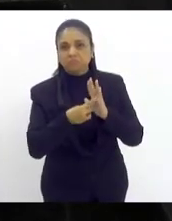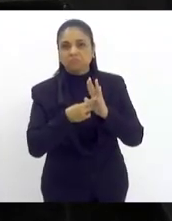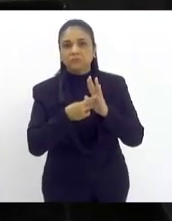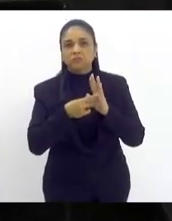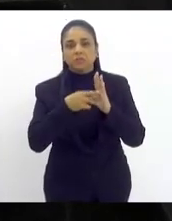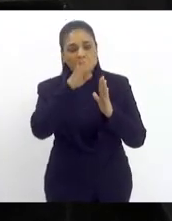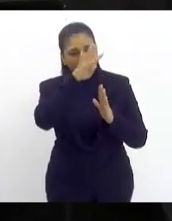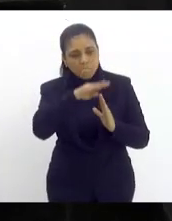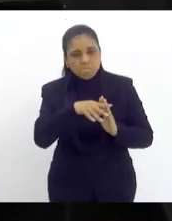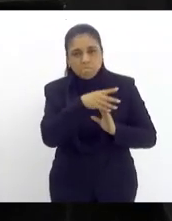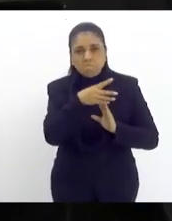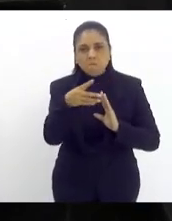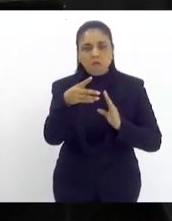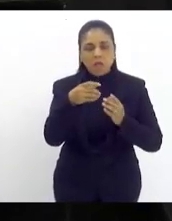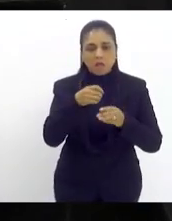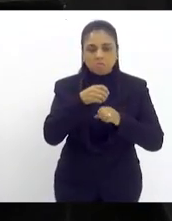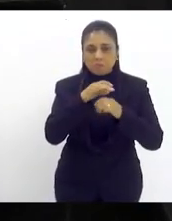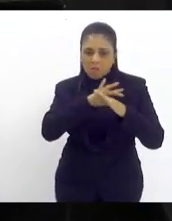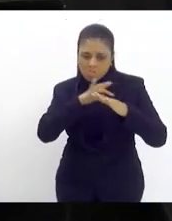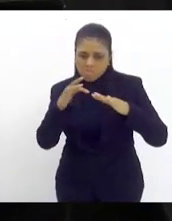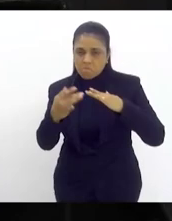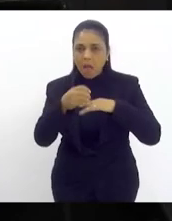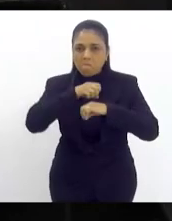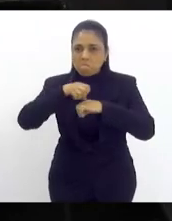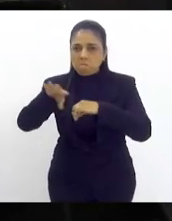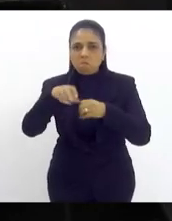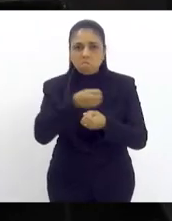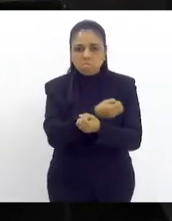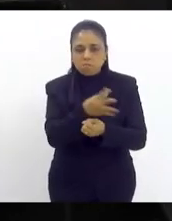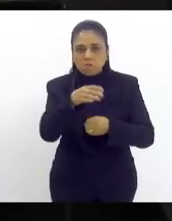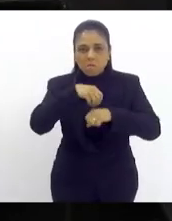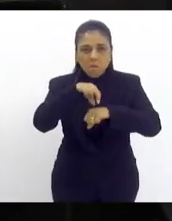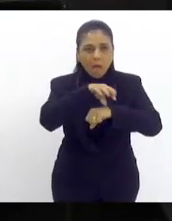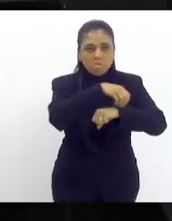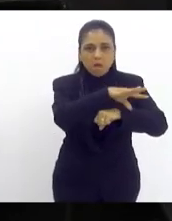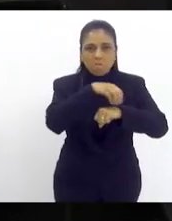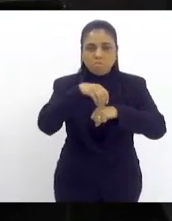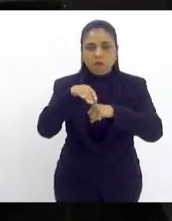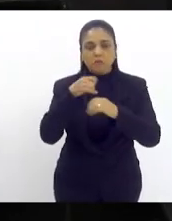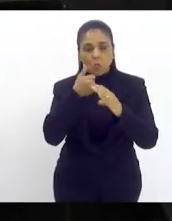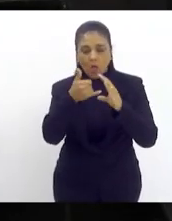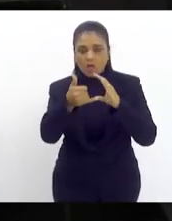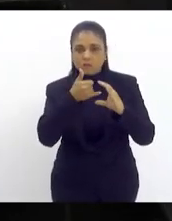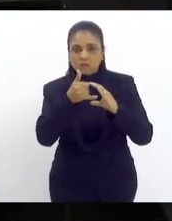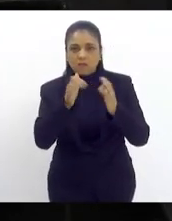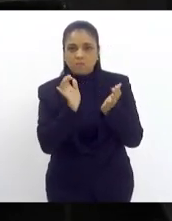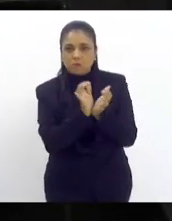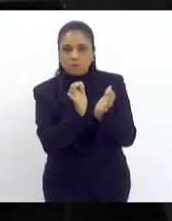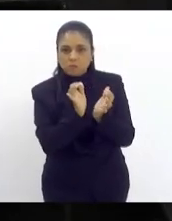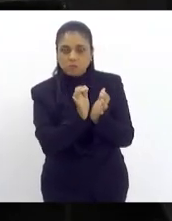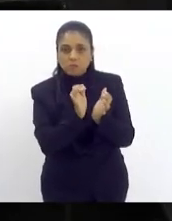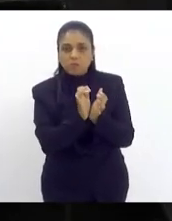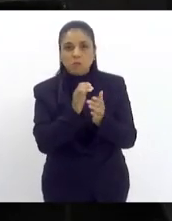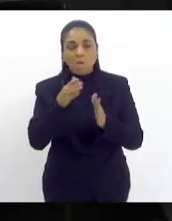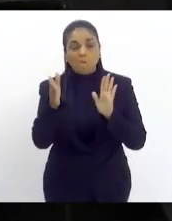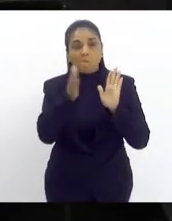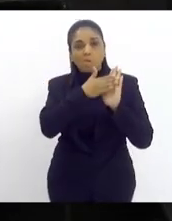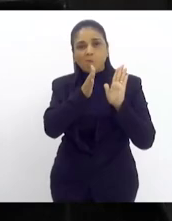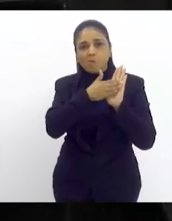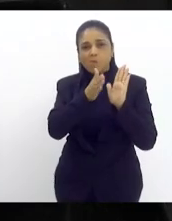tabelas que circulavam pelas redes sociais e pelos grupos de WhatsApp onde a proposta apresentada